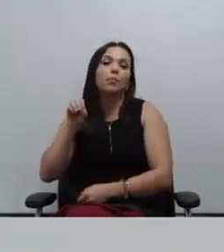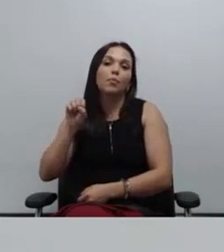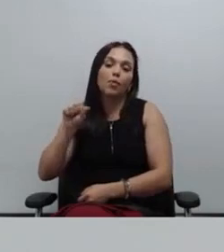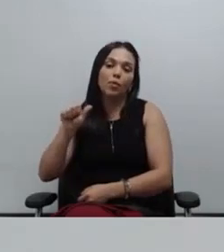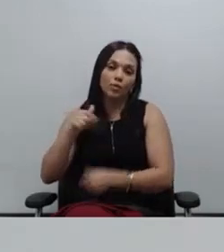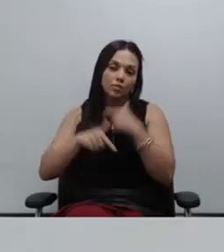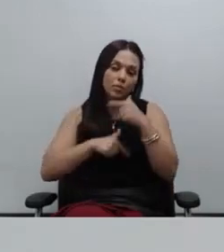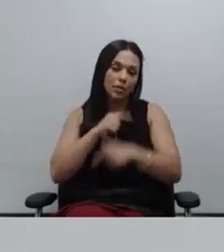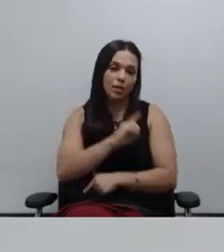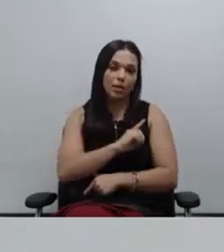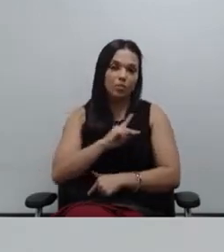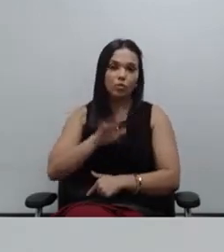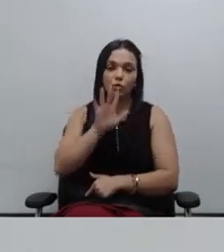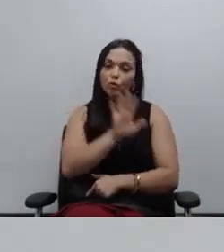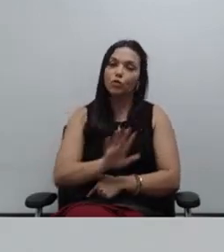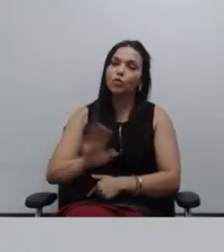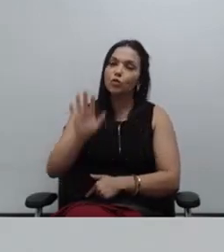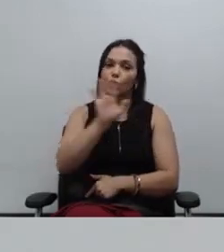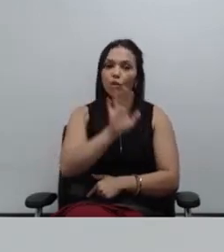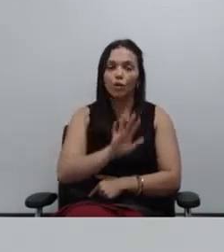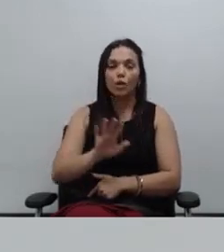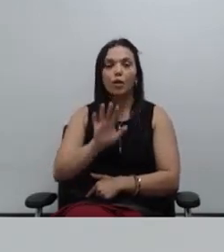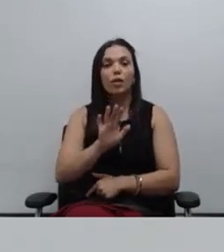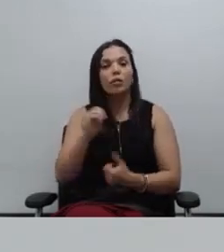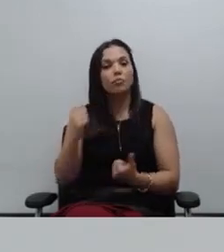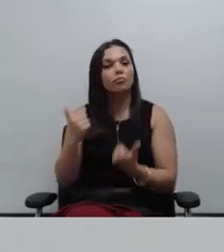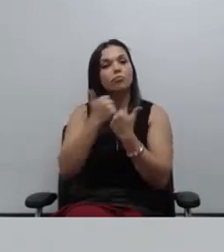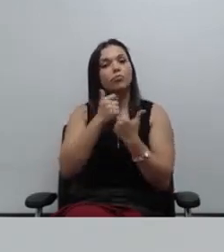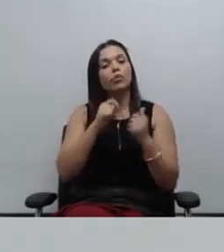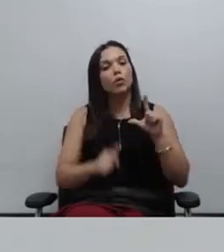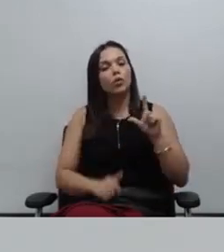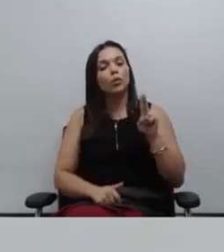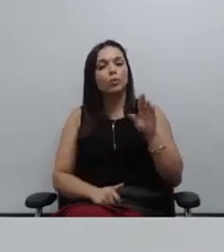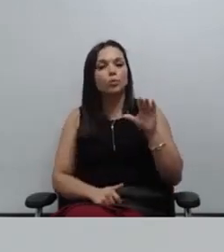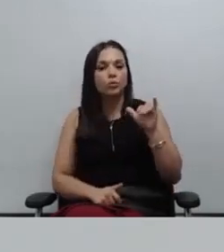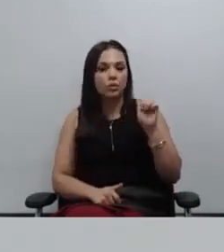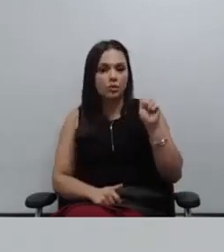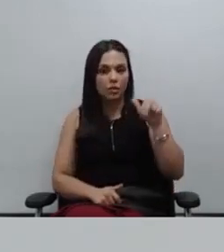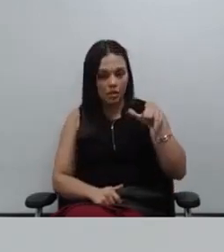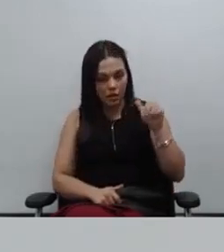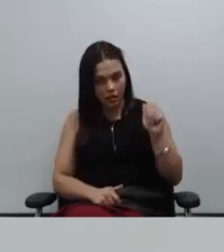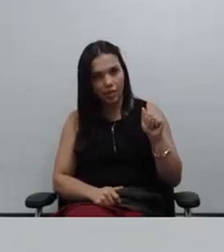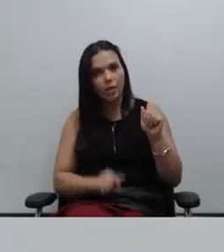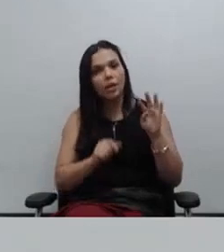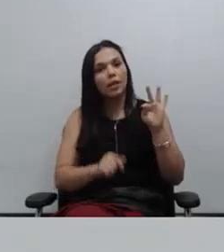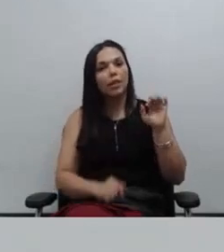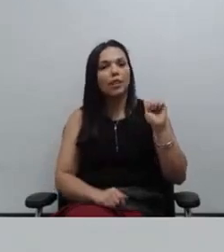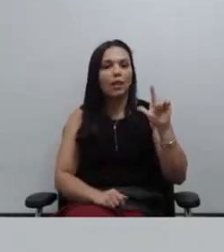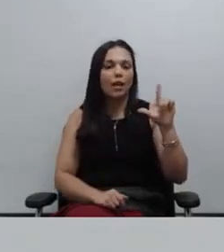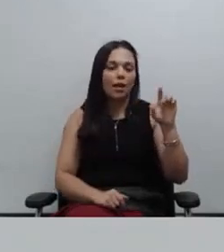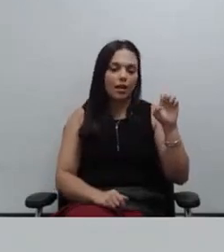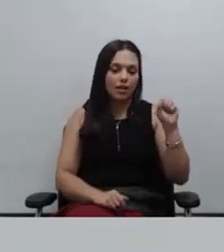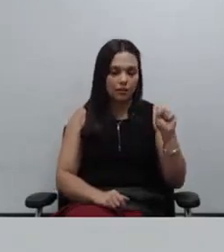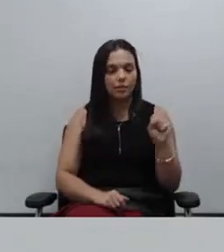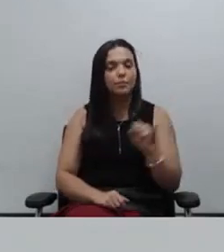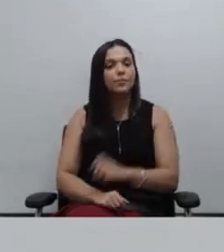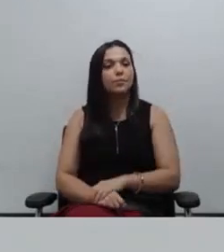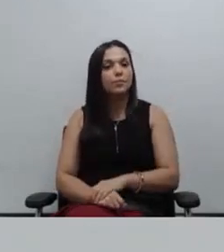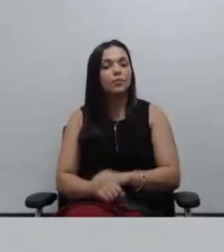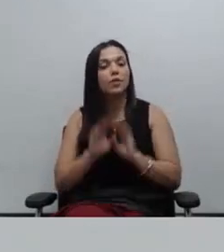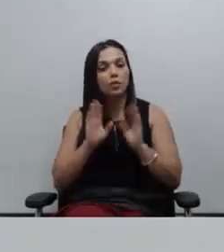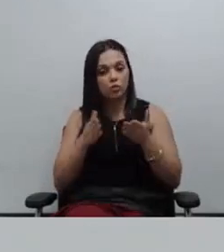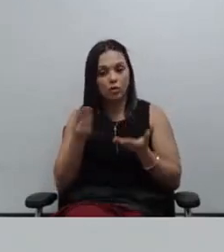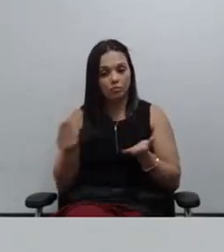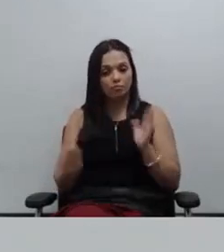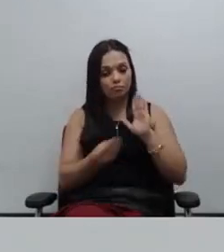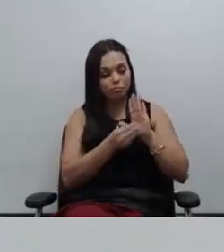à Defensoria Geral da titulada Luciana e, mais que exato, Thales Sandoval. Então, considerando as designações,